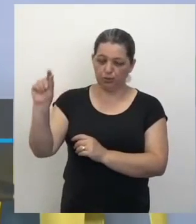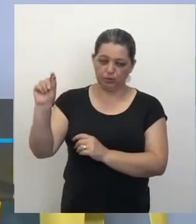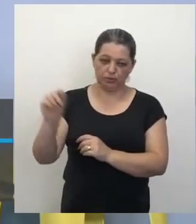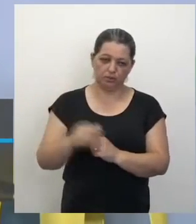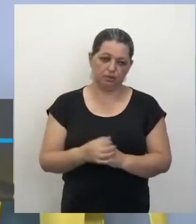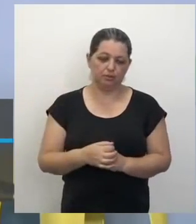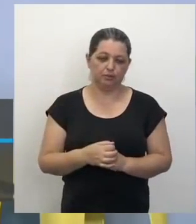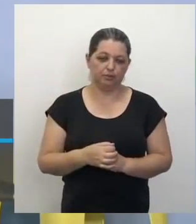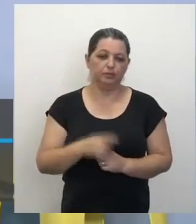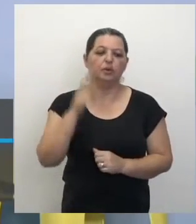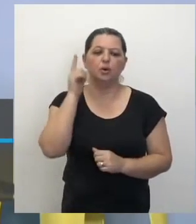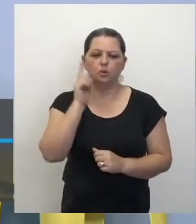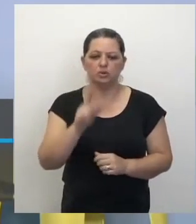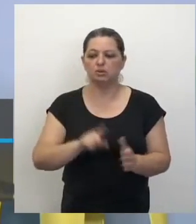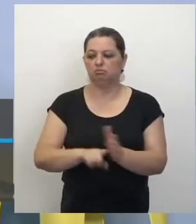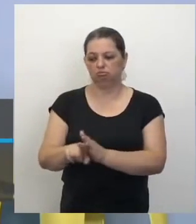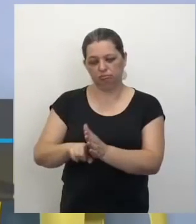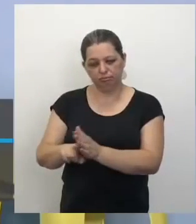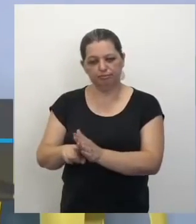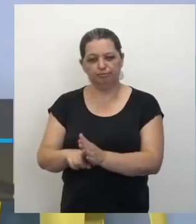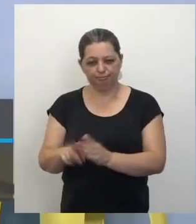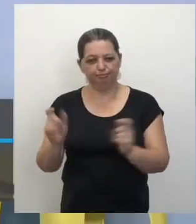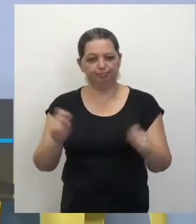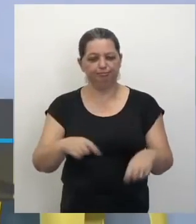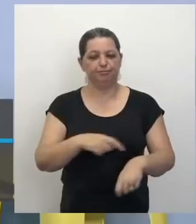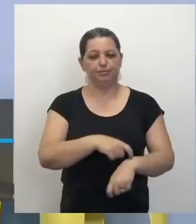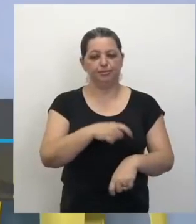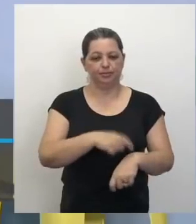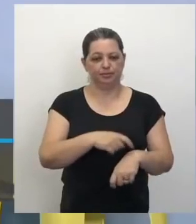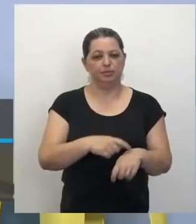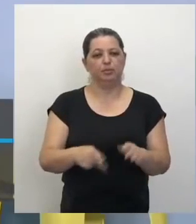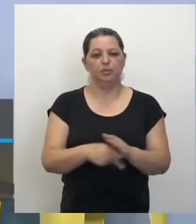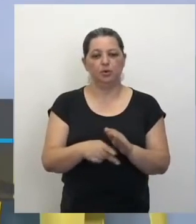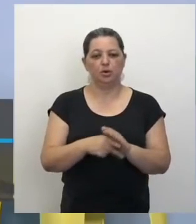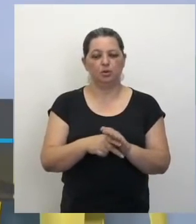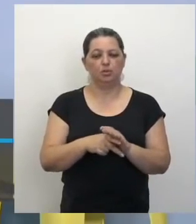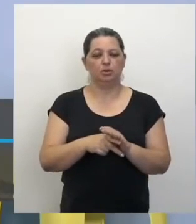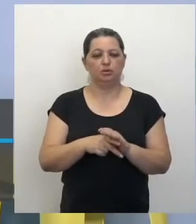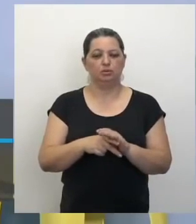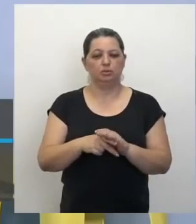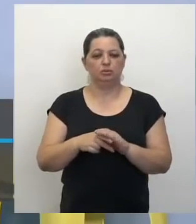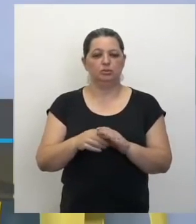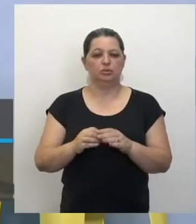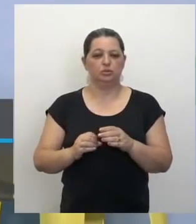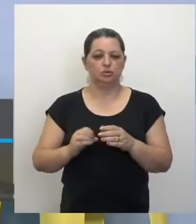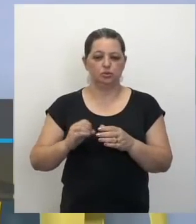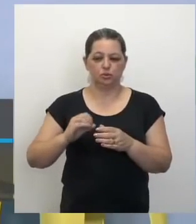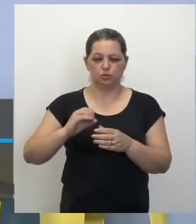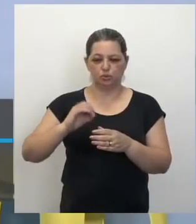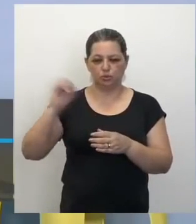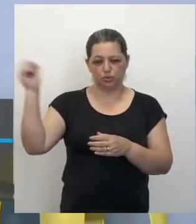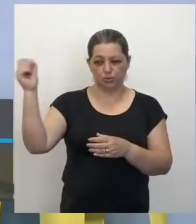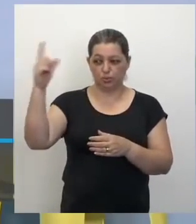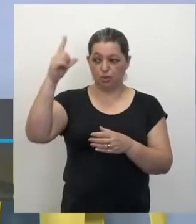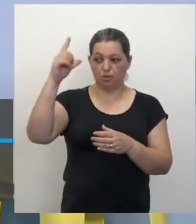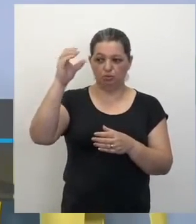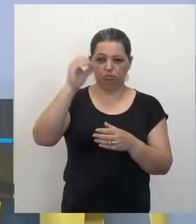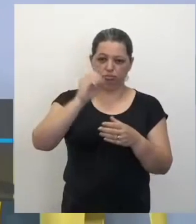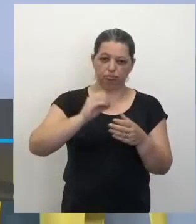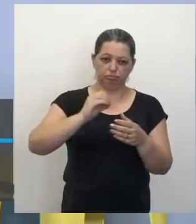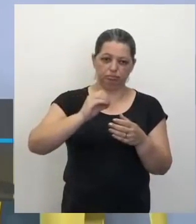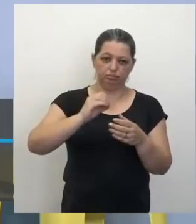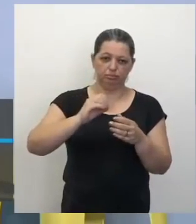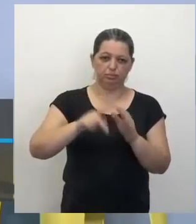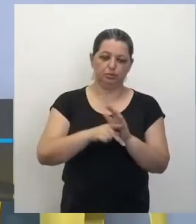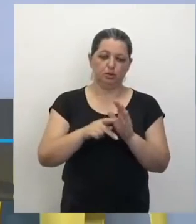eles conseguiam mapear o tempo que o nosso sistema solar leva para completar uma volta em